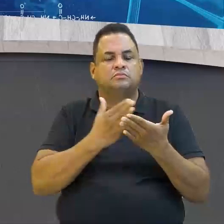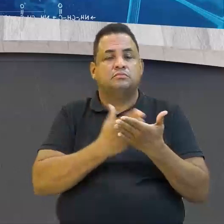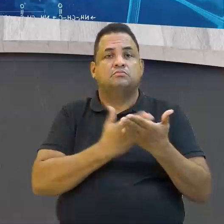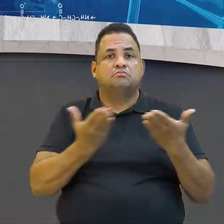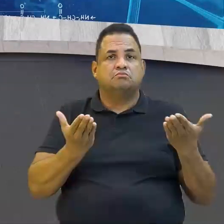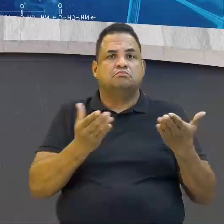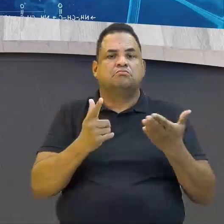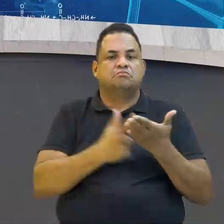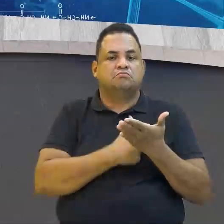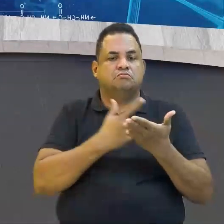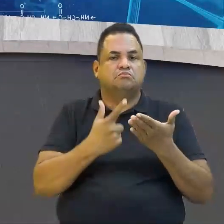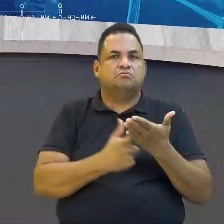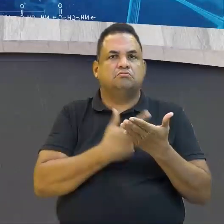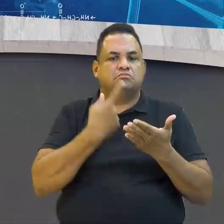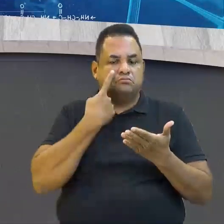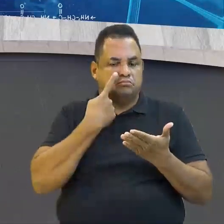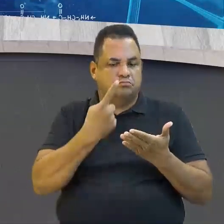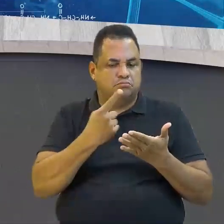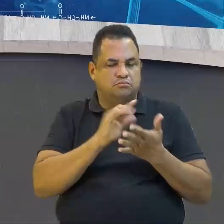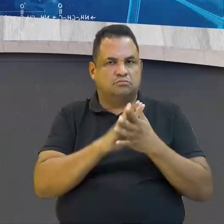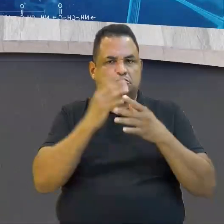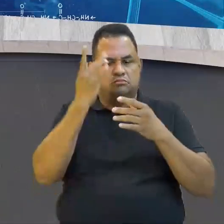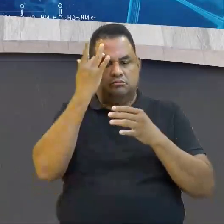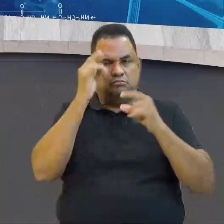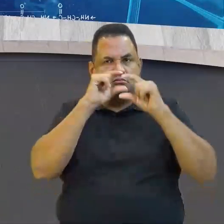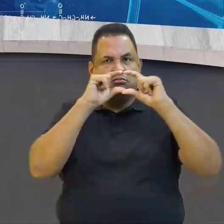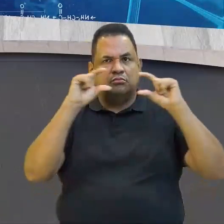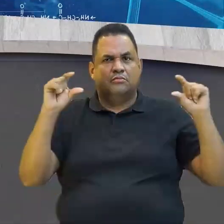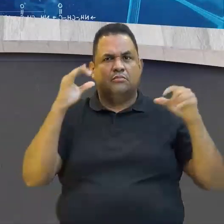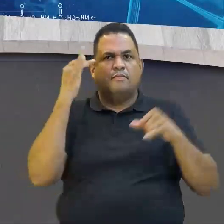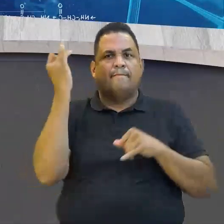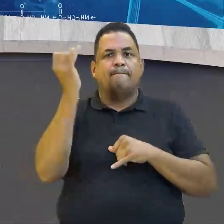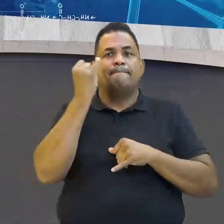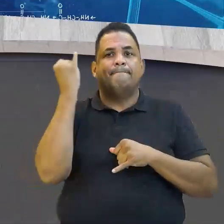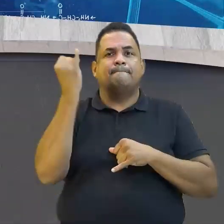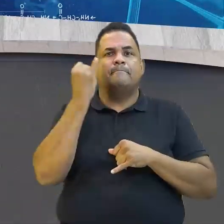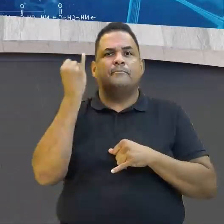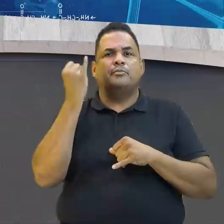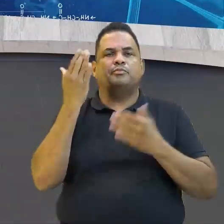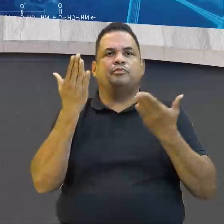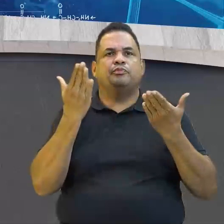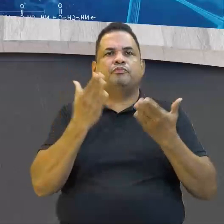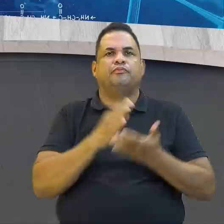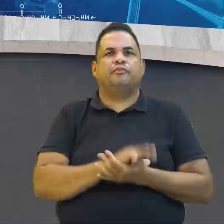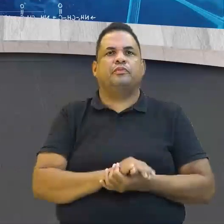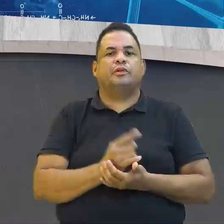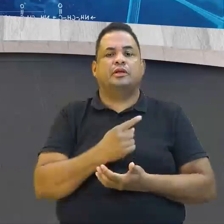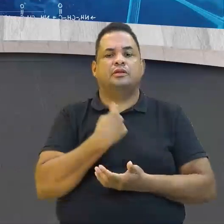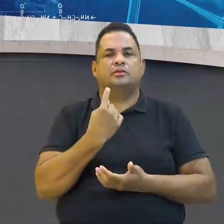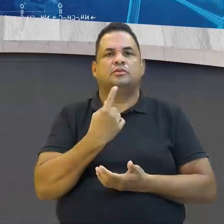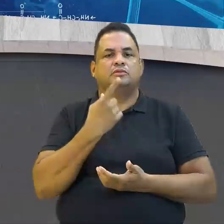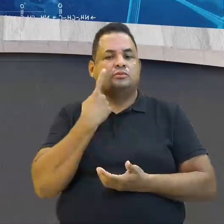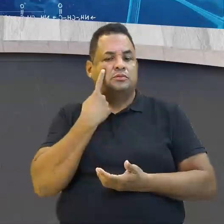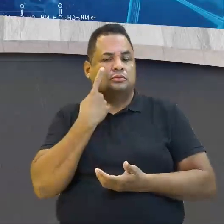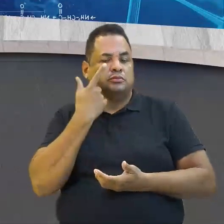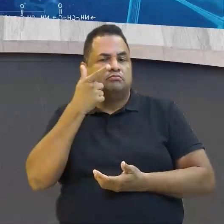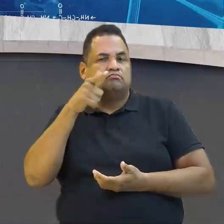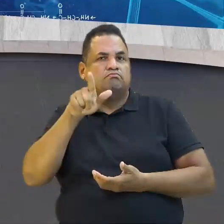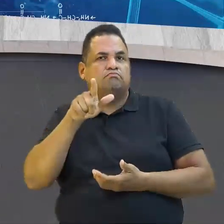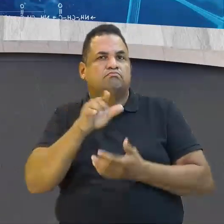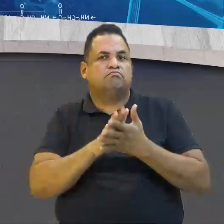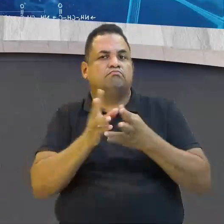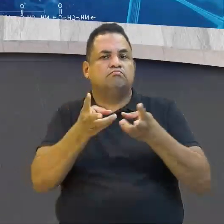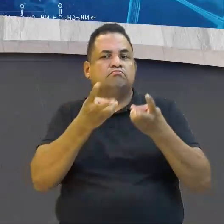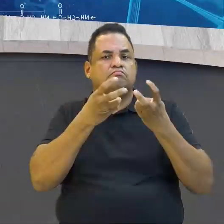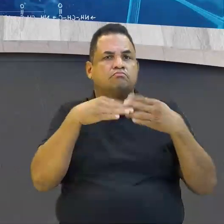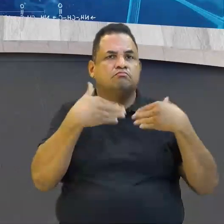e observando as fórmulas. O importante para a gente é que vocês consigam